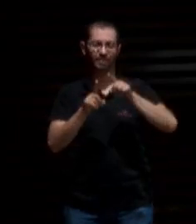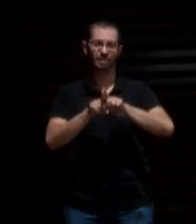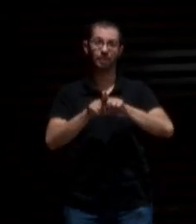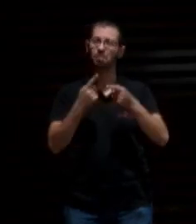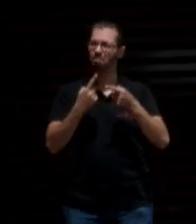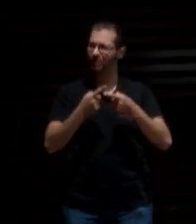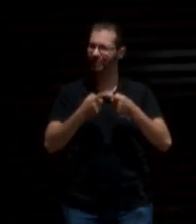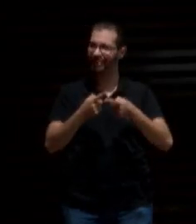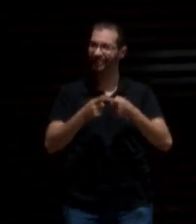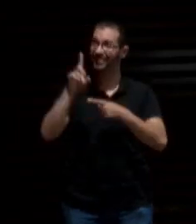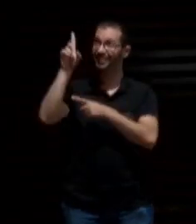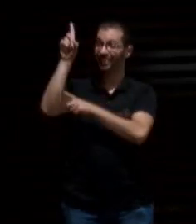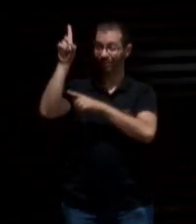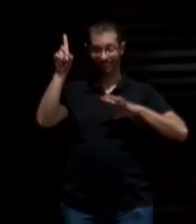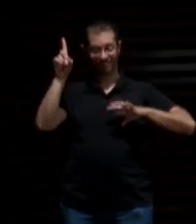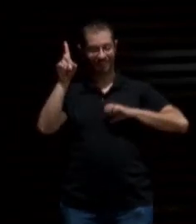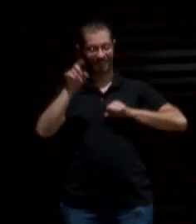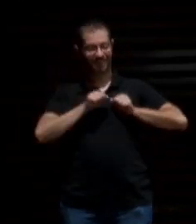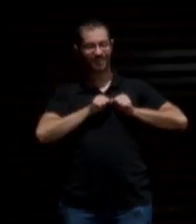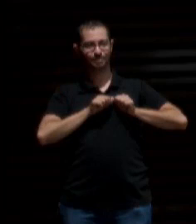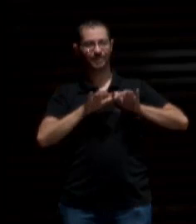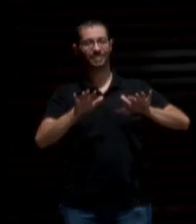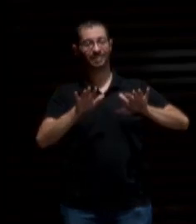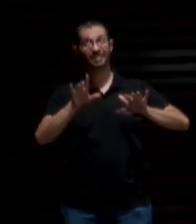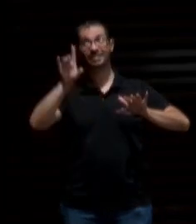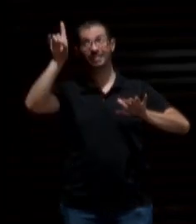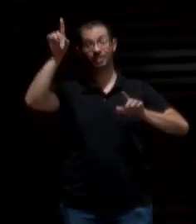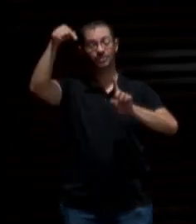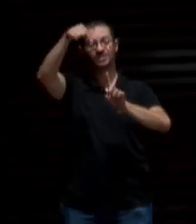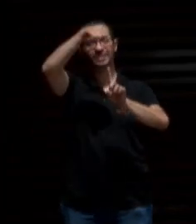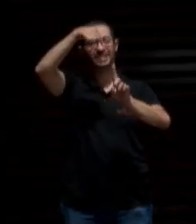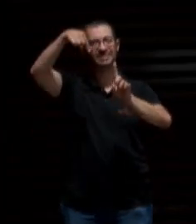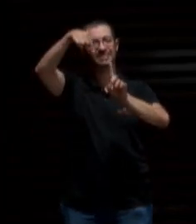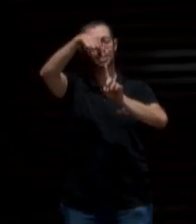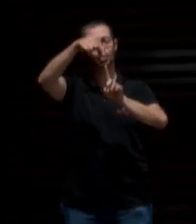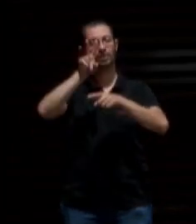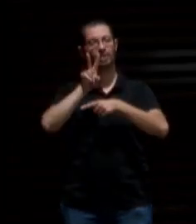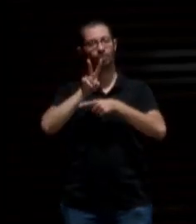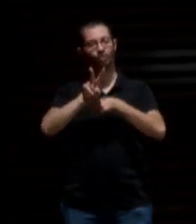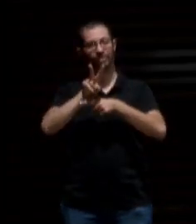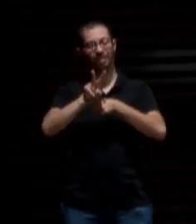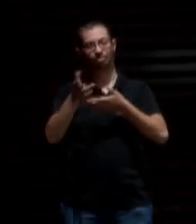ama. E porque Ele é santo. E porque Ele é um Deus zeloso.